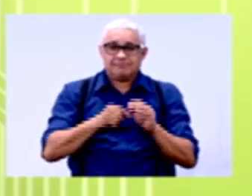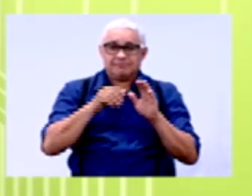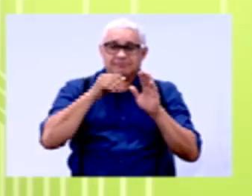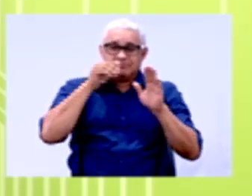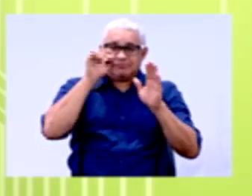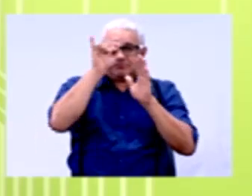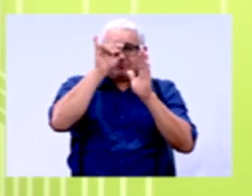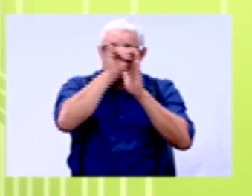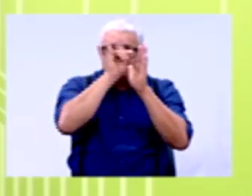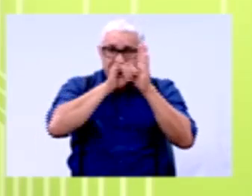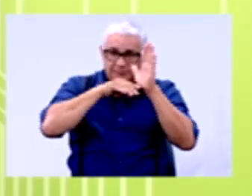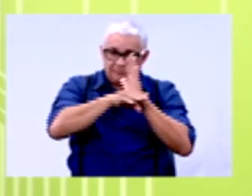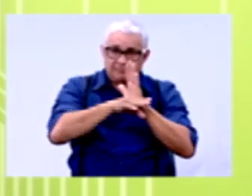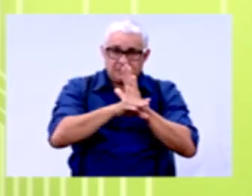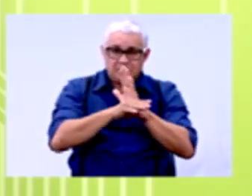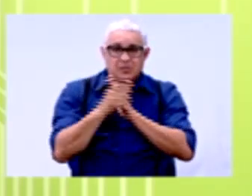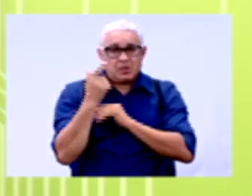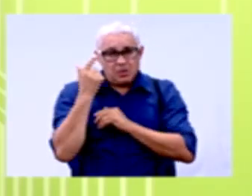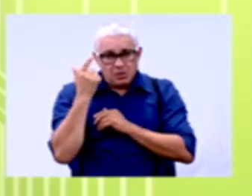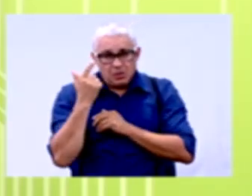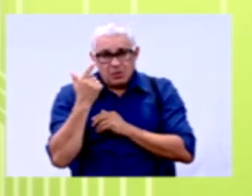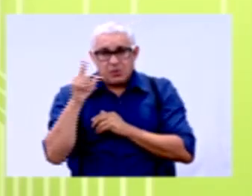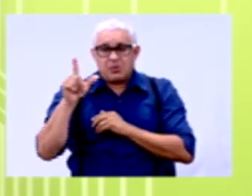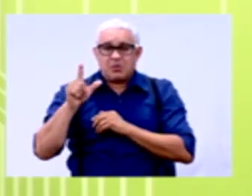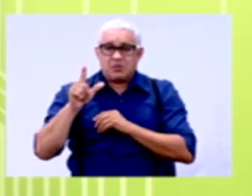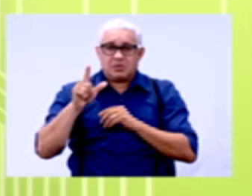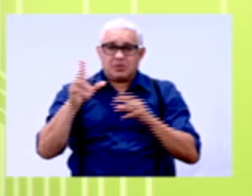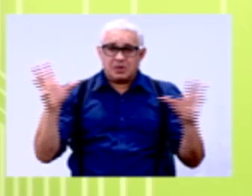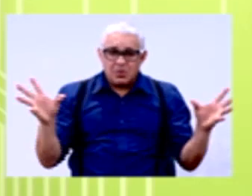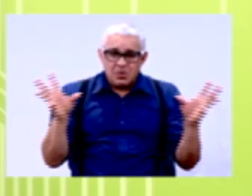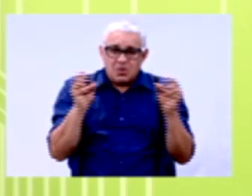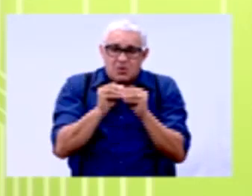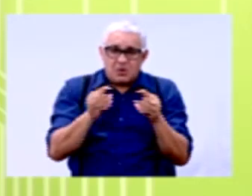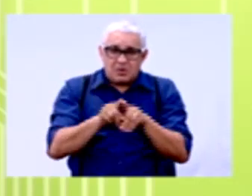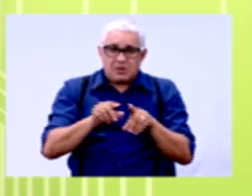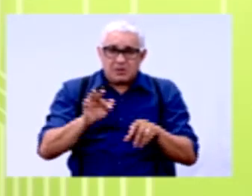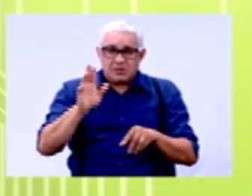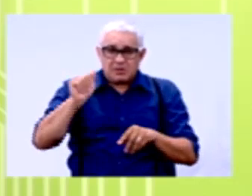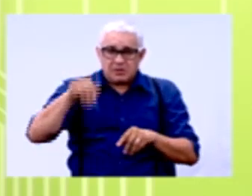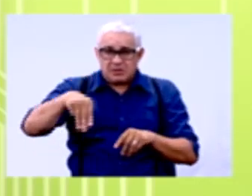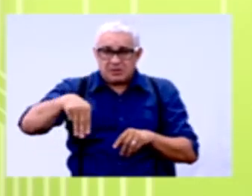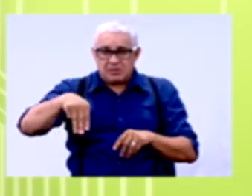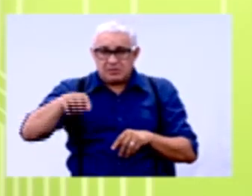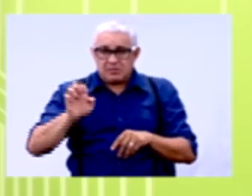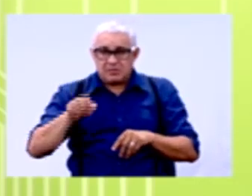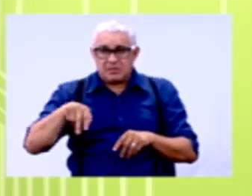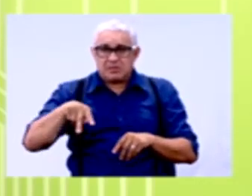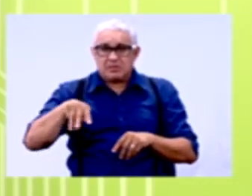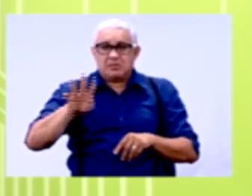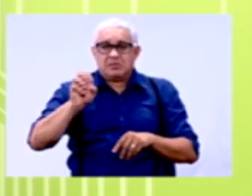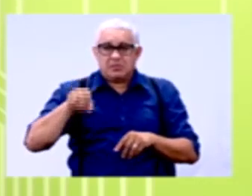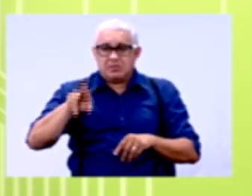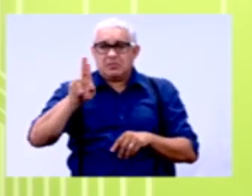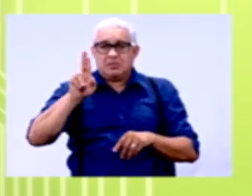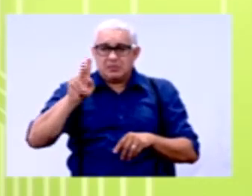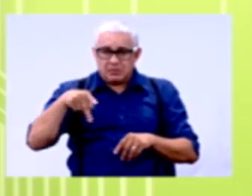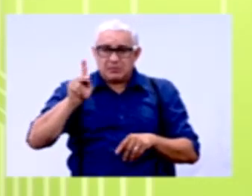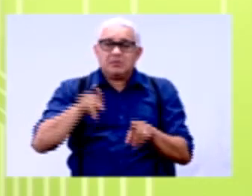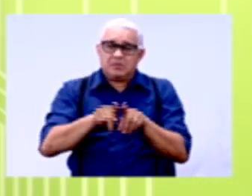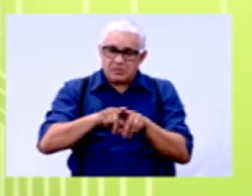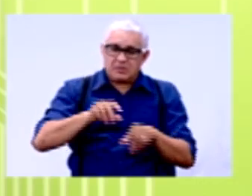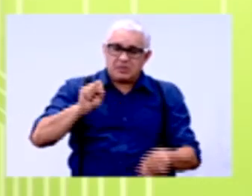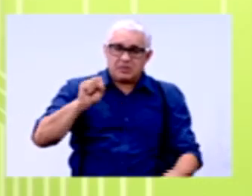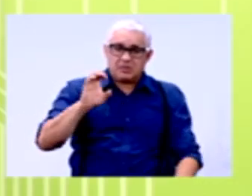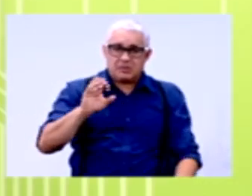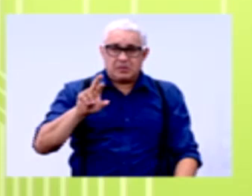de outras linguagens, de acoplamento de frameworks, né, ou scripts dentro